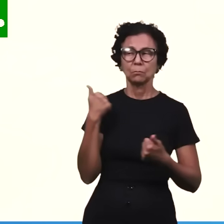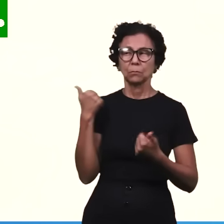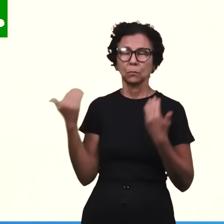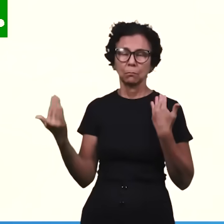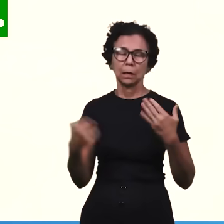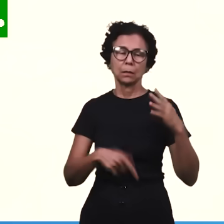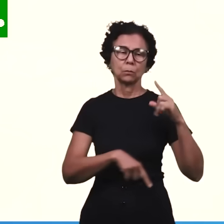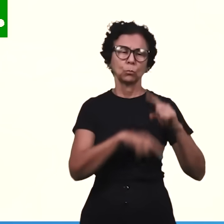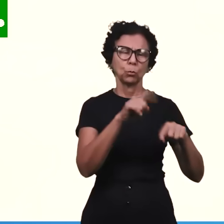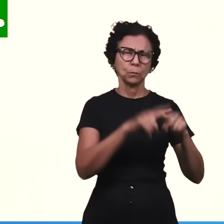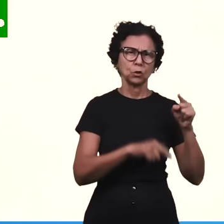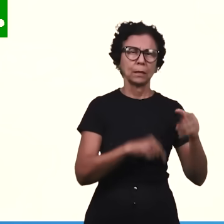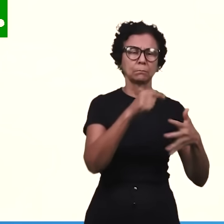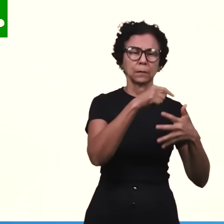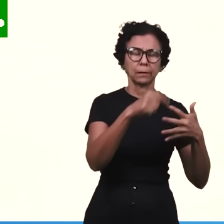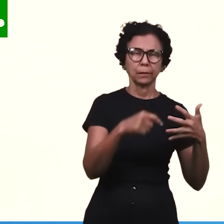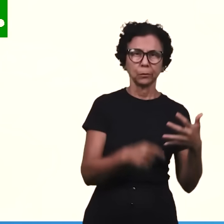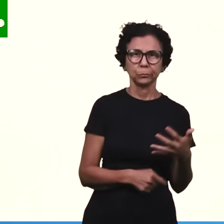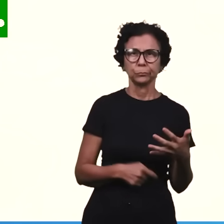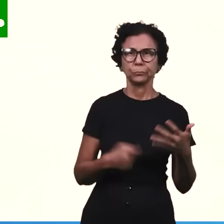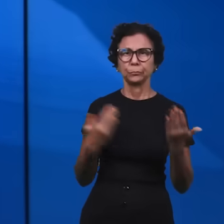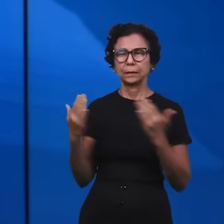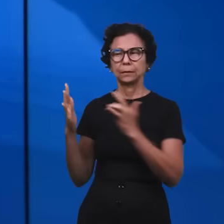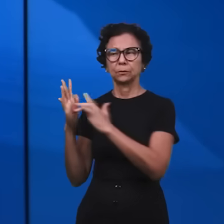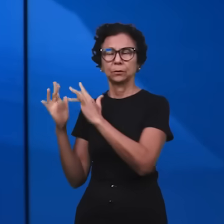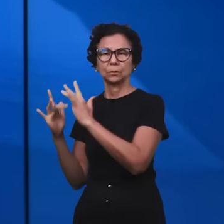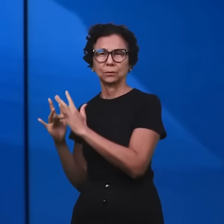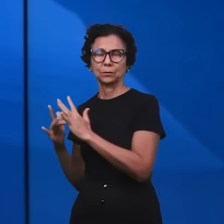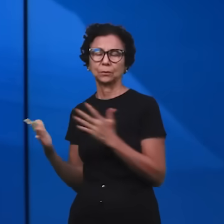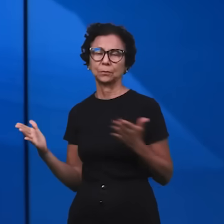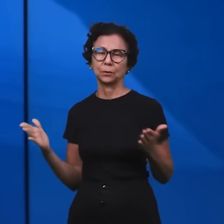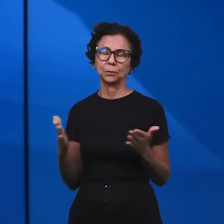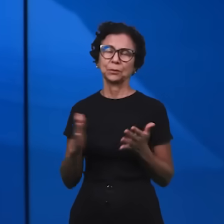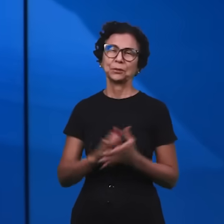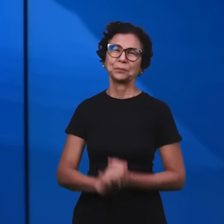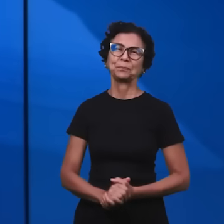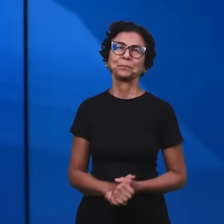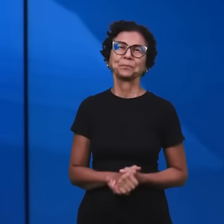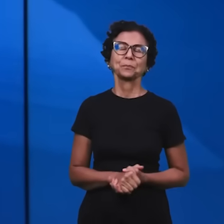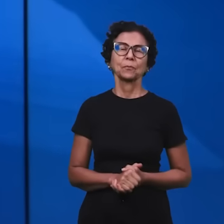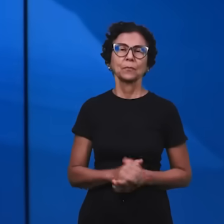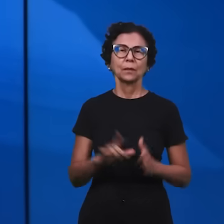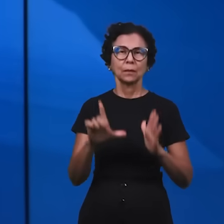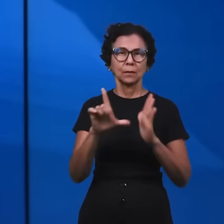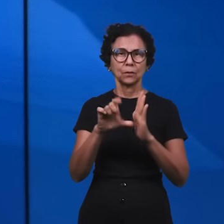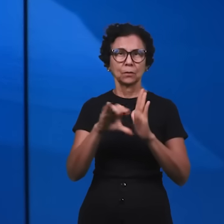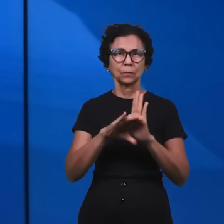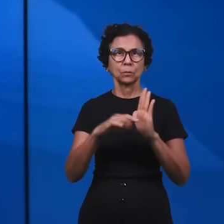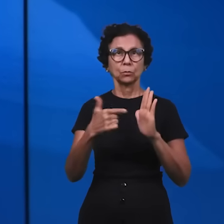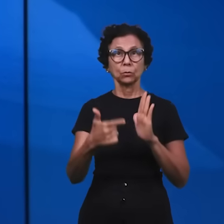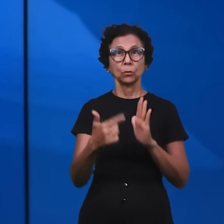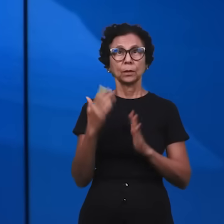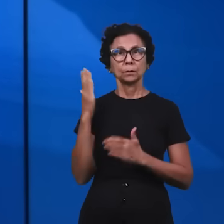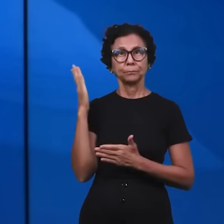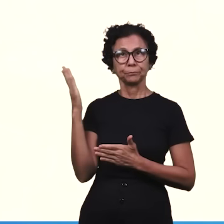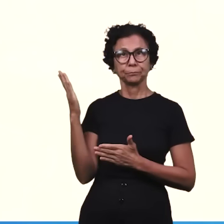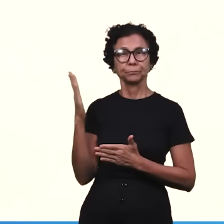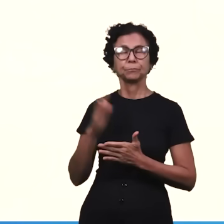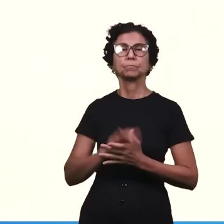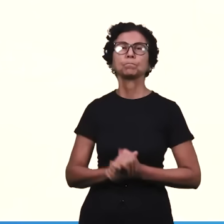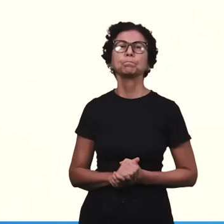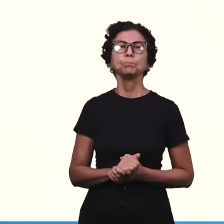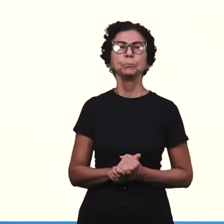suas partes, ali a figura do Senhor Jesus. E a base nossa hoje, de texto bíblico, é exatamente Levítico capítulo